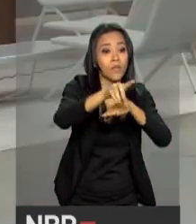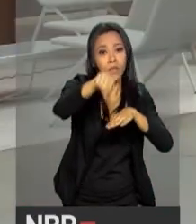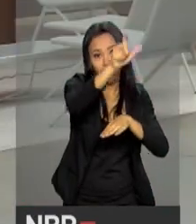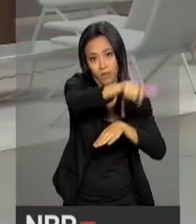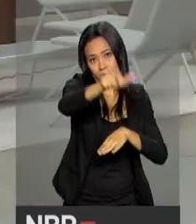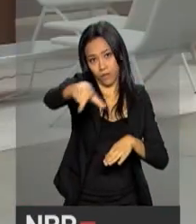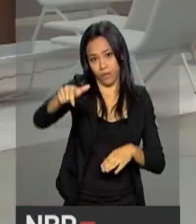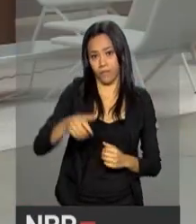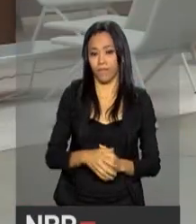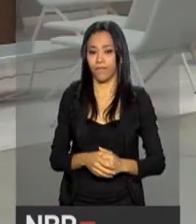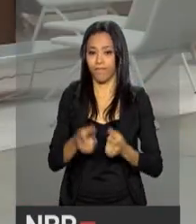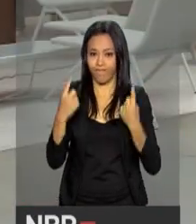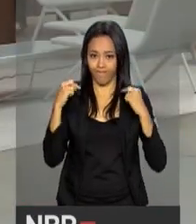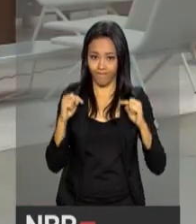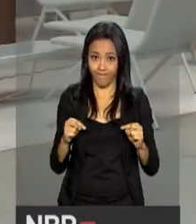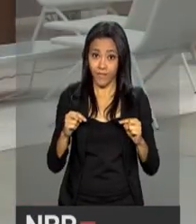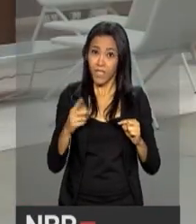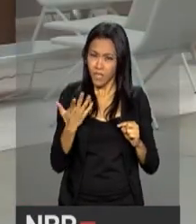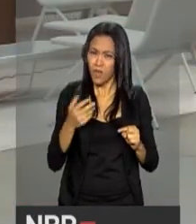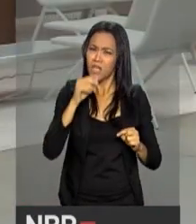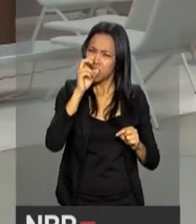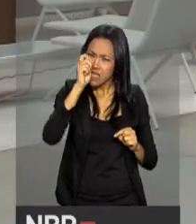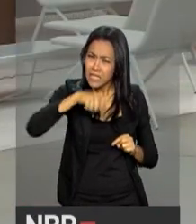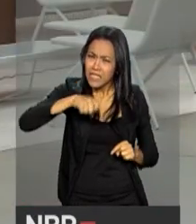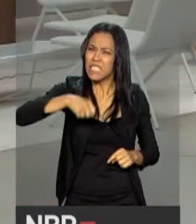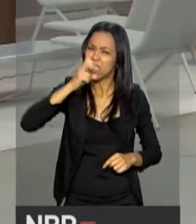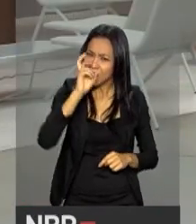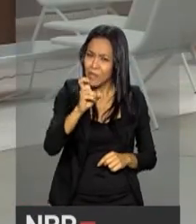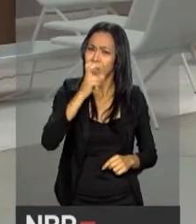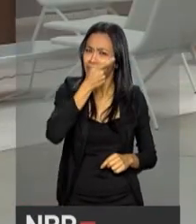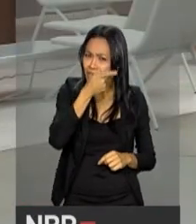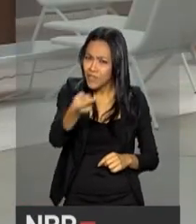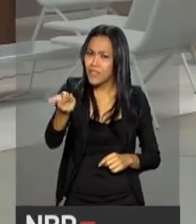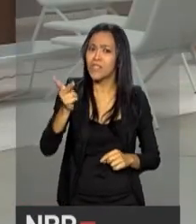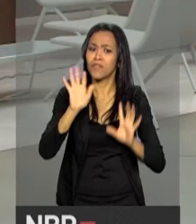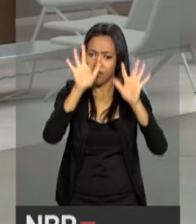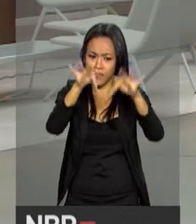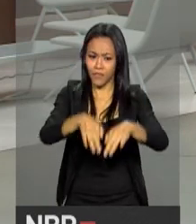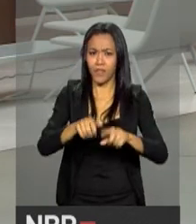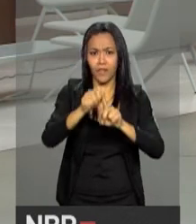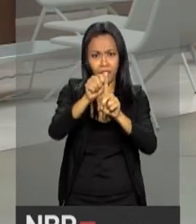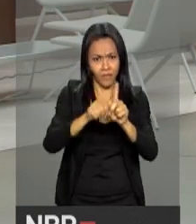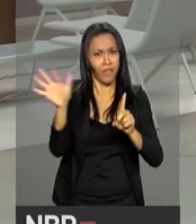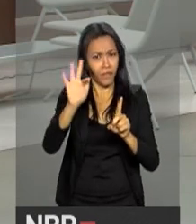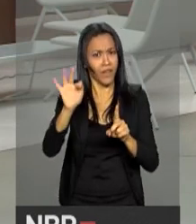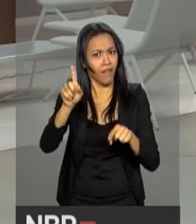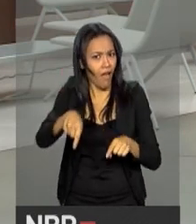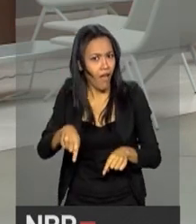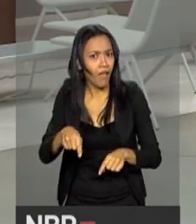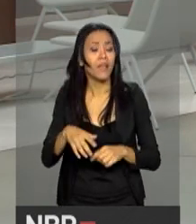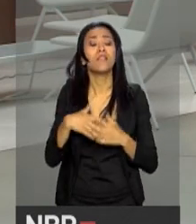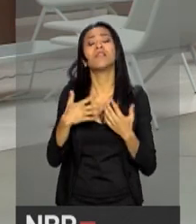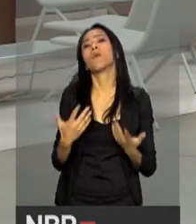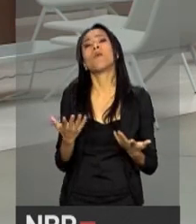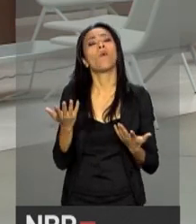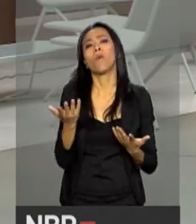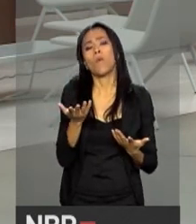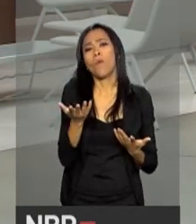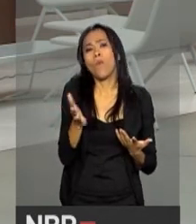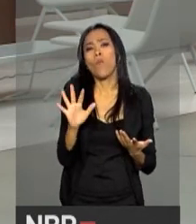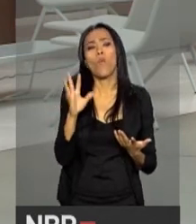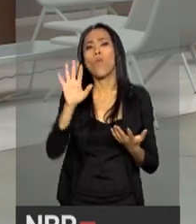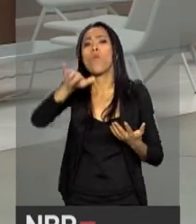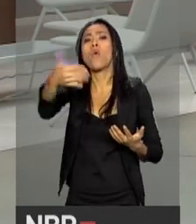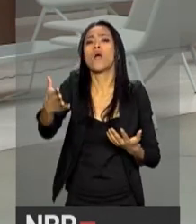bom única ao todo vão ser cinco meses de visitas só termina em fevereiro né qual a estimativa para